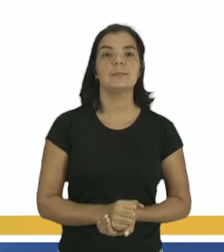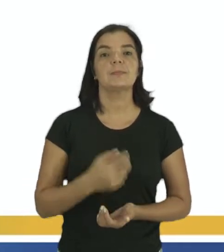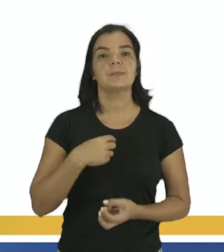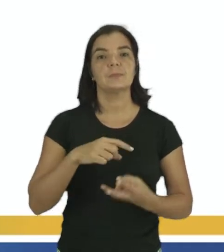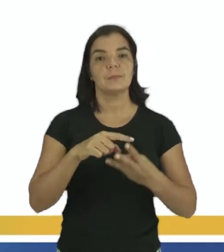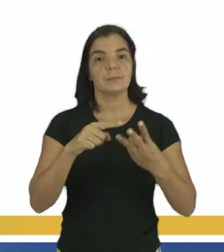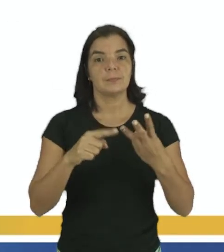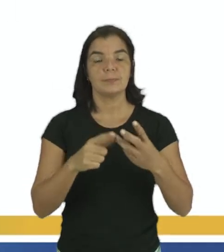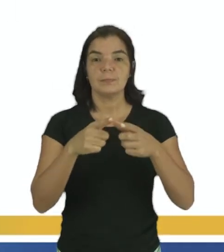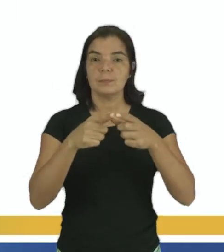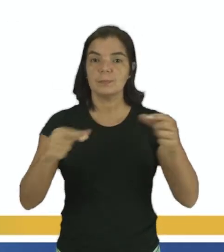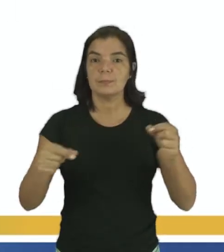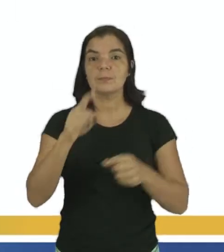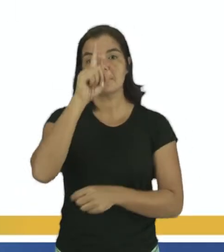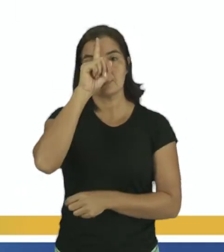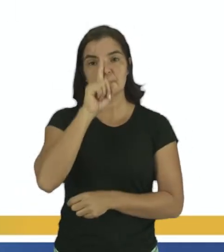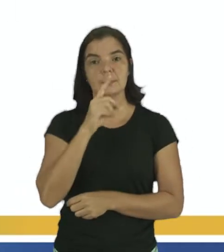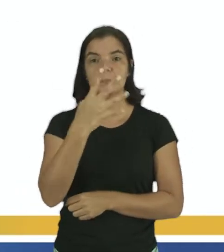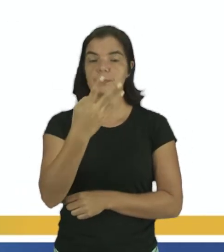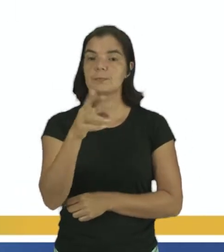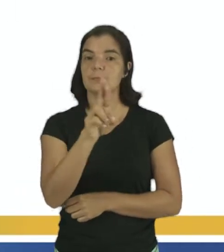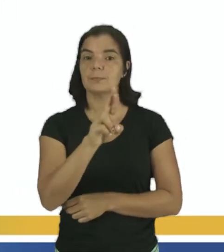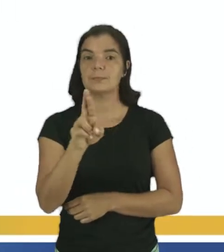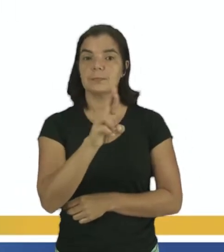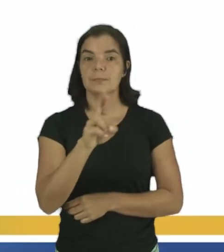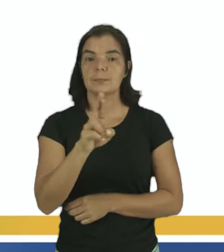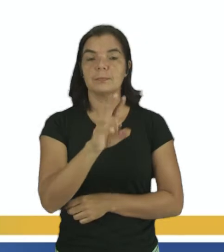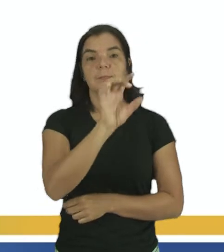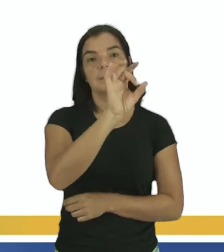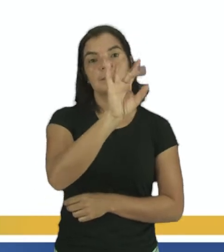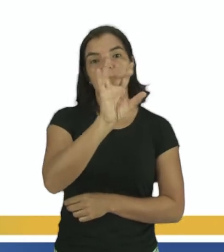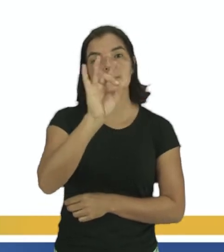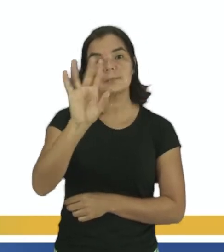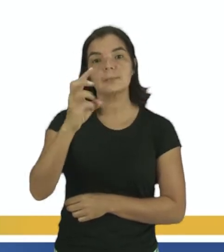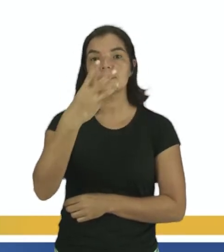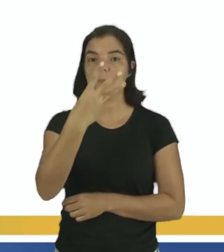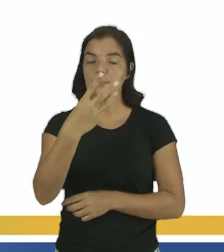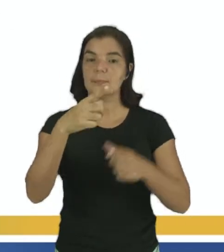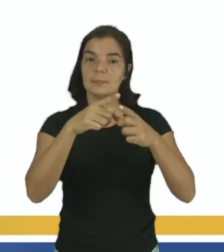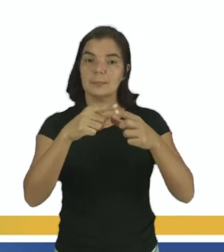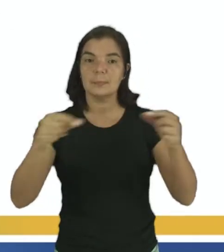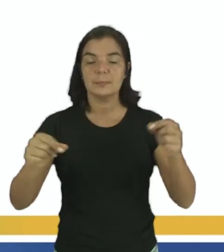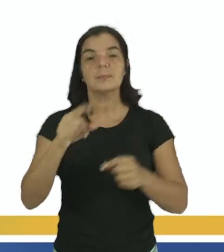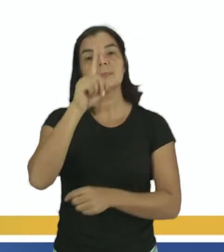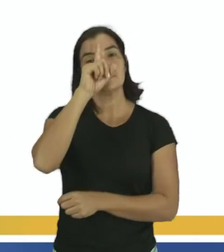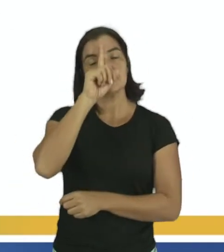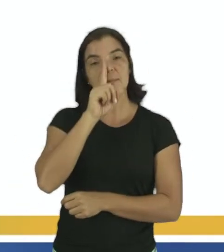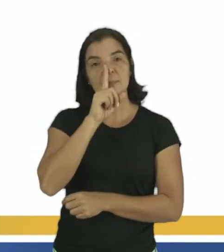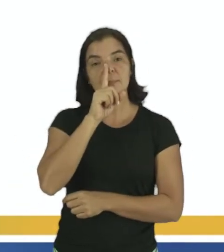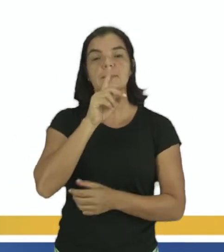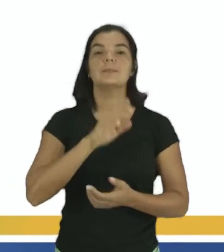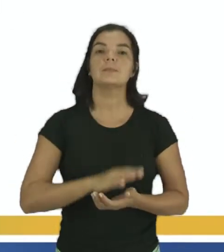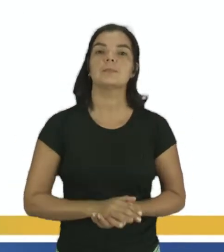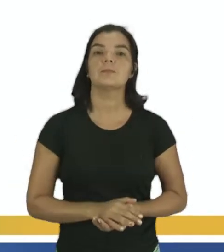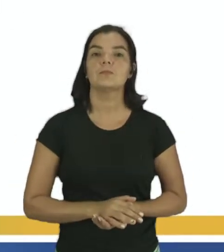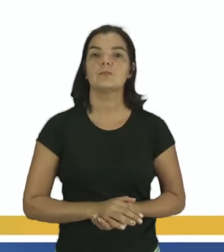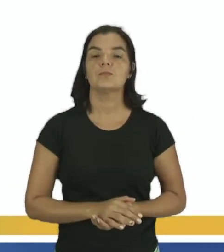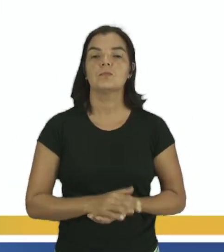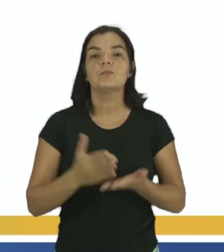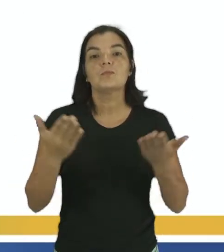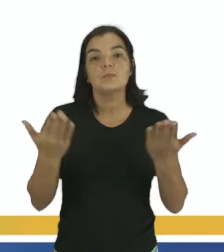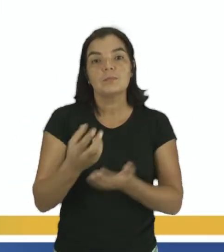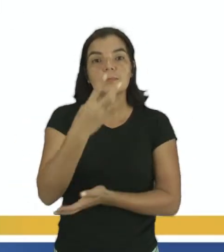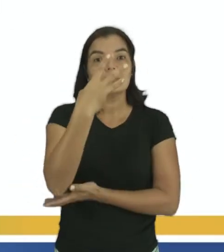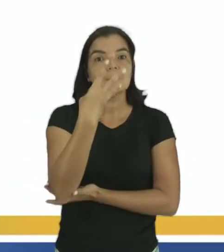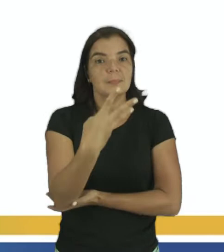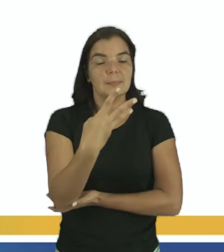três mamão papaia por quatro reais então a cada três mão e olha só a cada